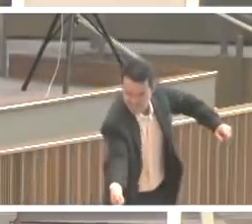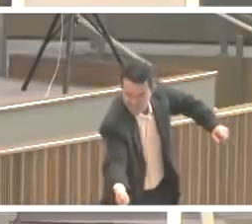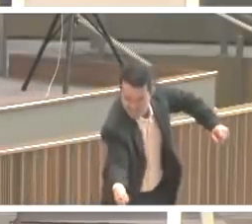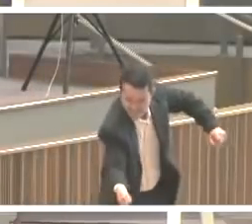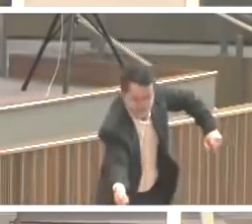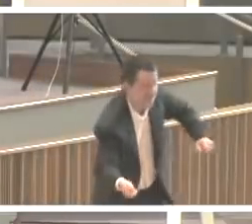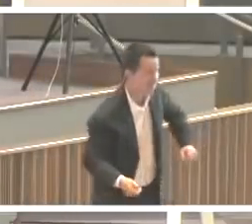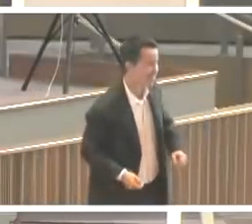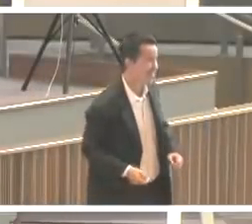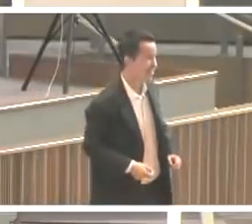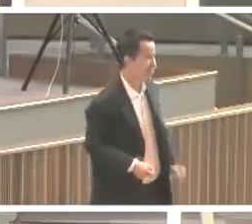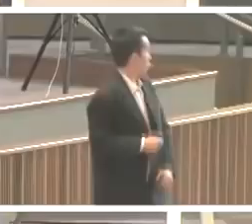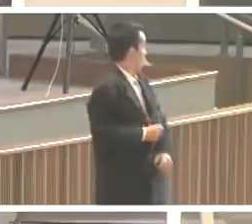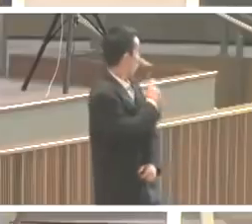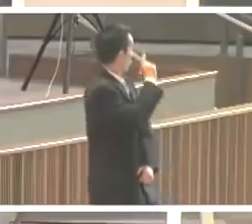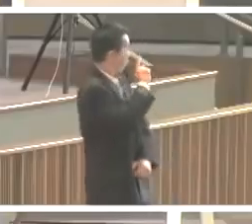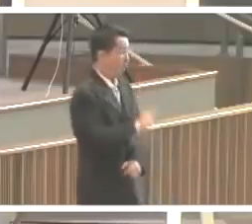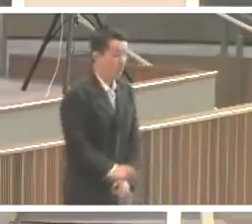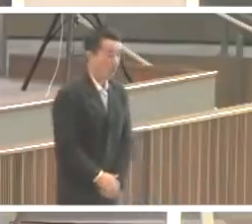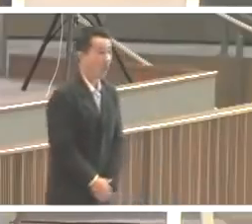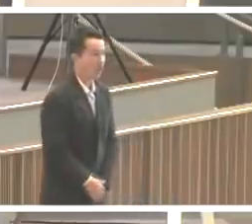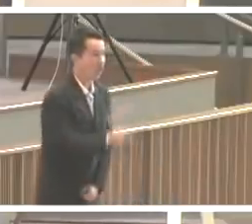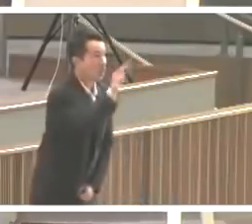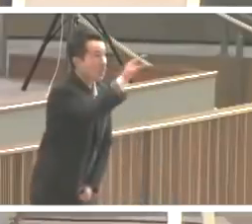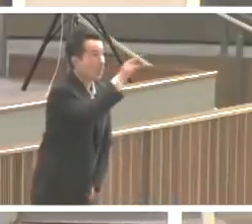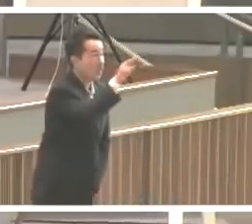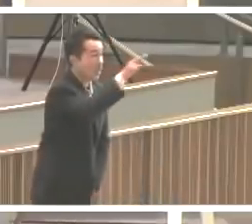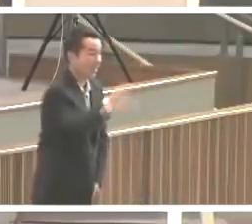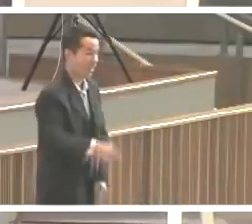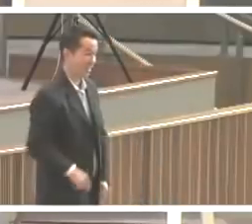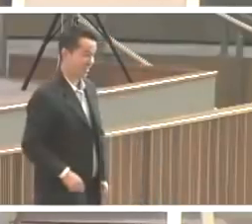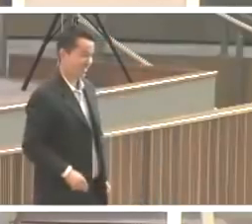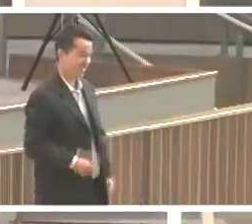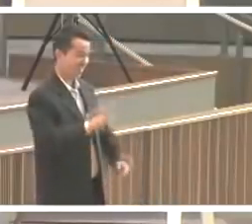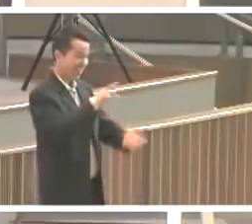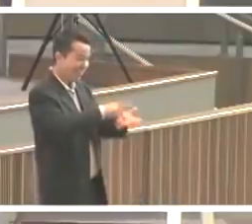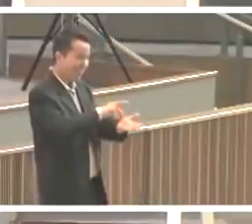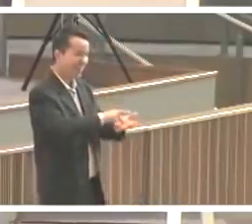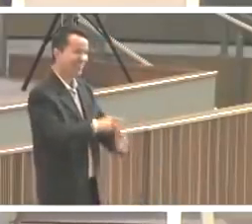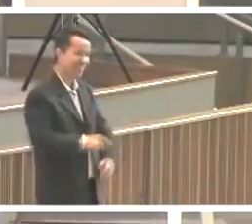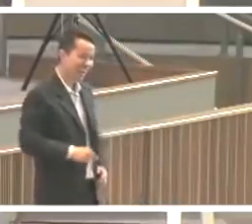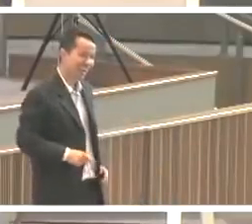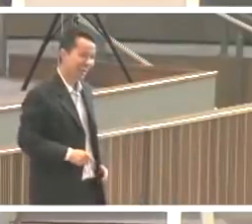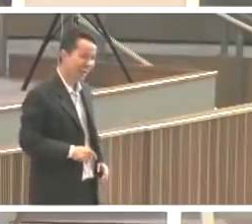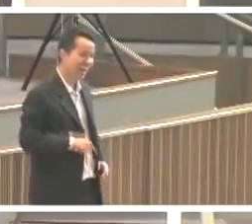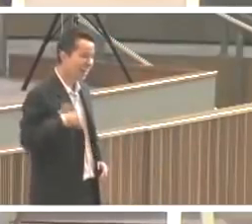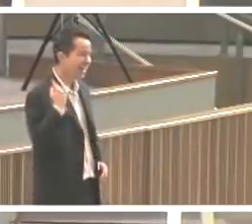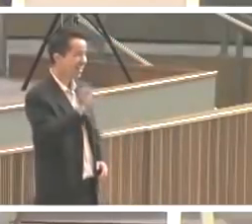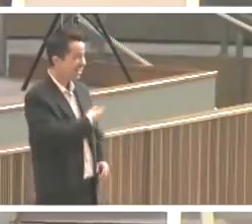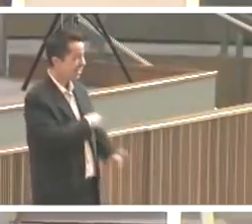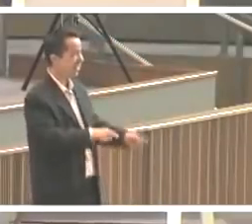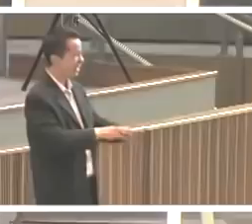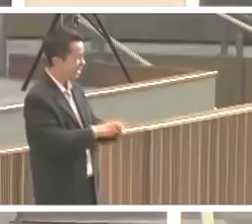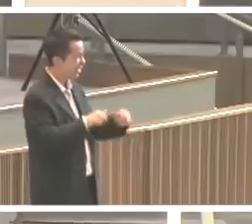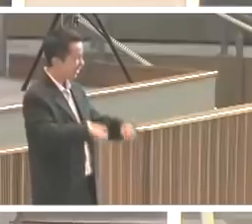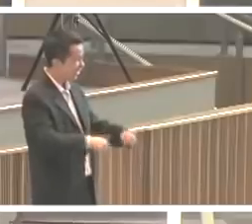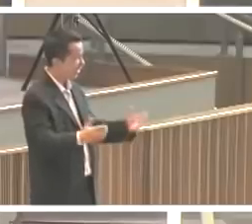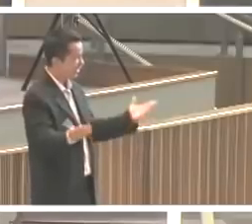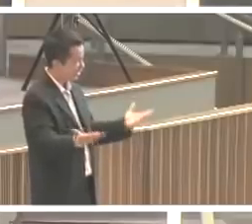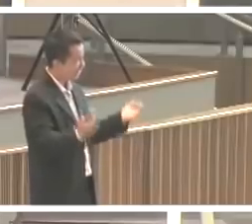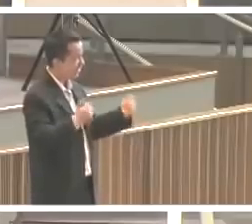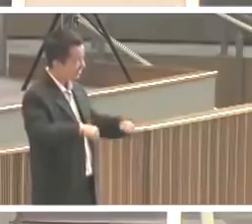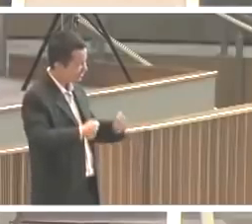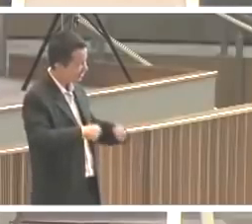hoje. Né? Para despertar, não desse sono aqui, não. Mas é do